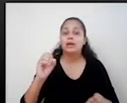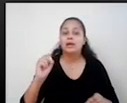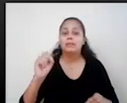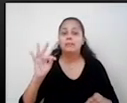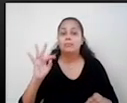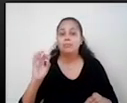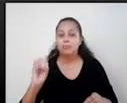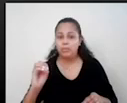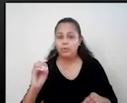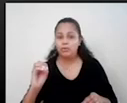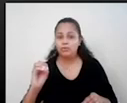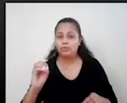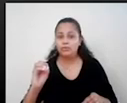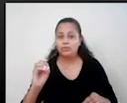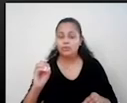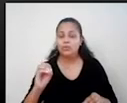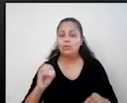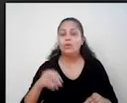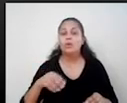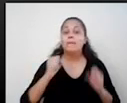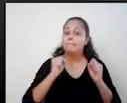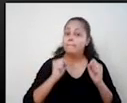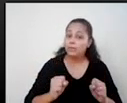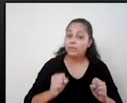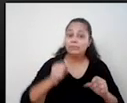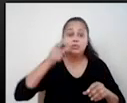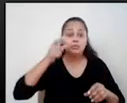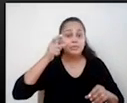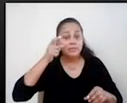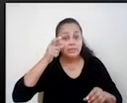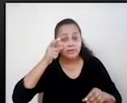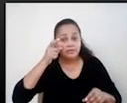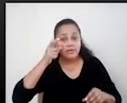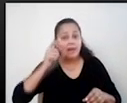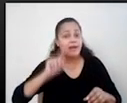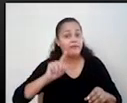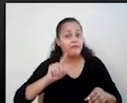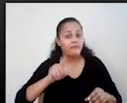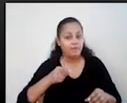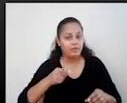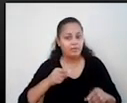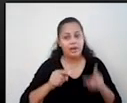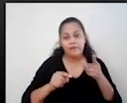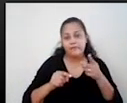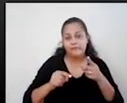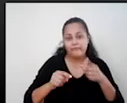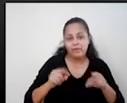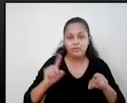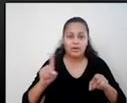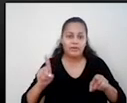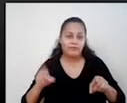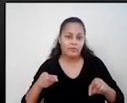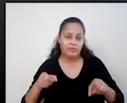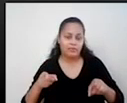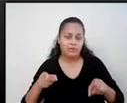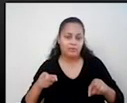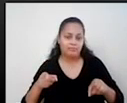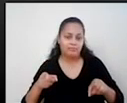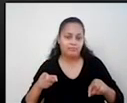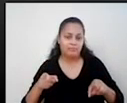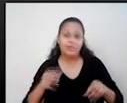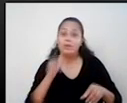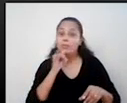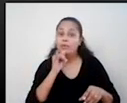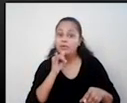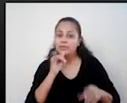achá-lo facilmente é observar essa pontuação. Ele vai estar, muitas vezes, se ele estiver no meio da frase, entre vírgulas. Claro que se ele estiver no final, pode